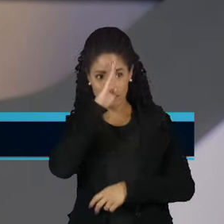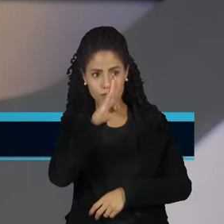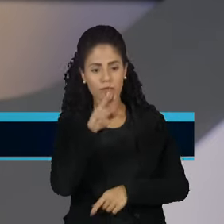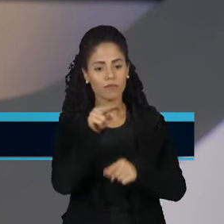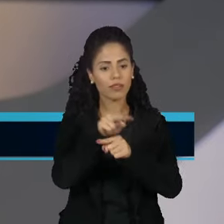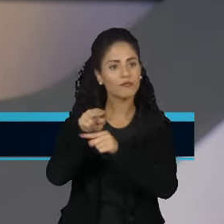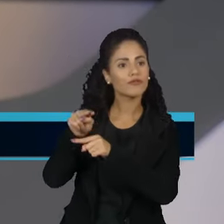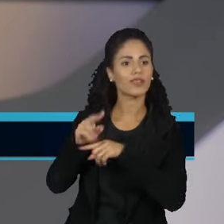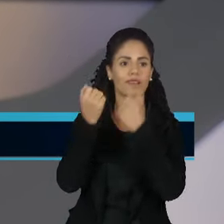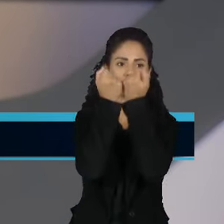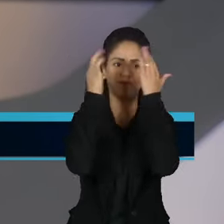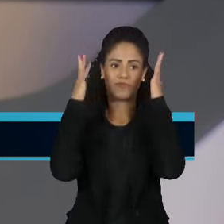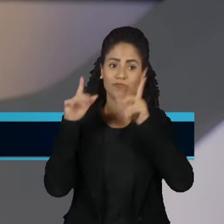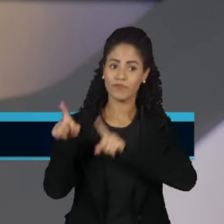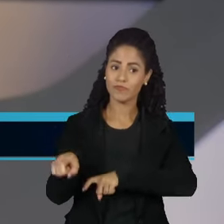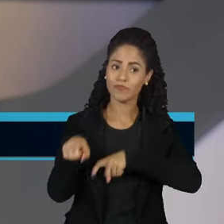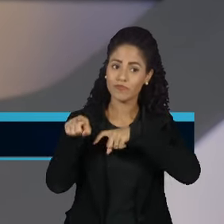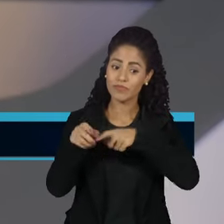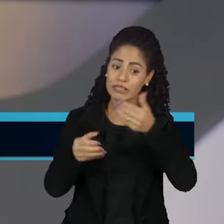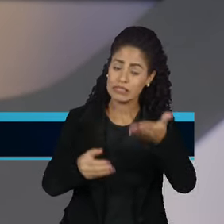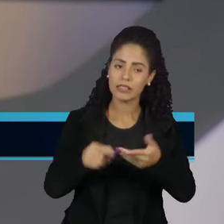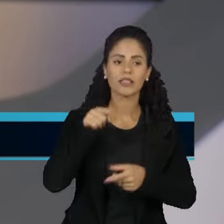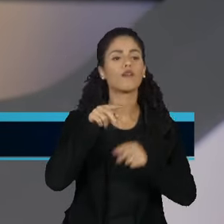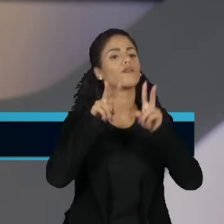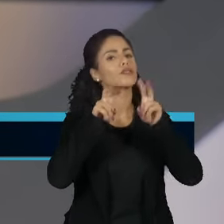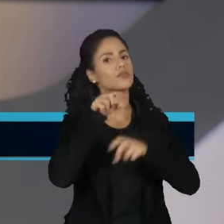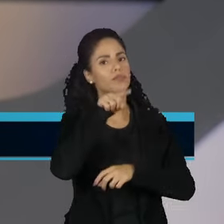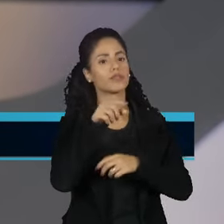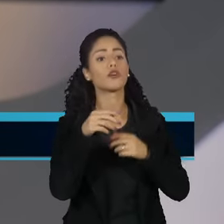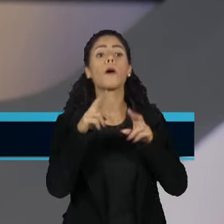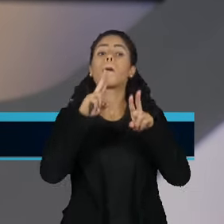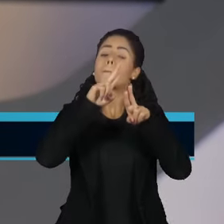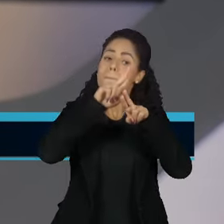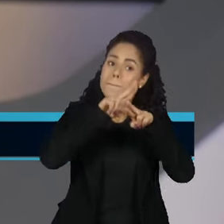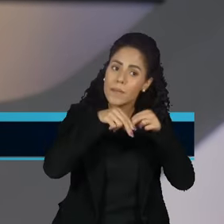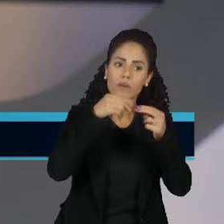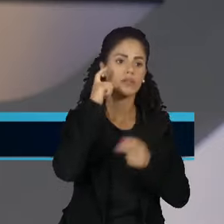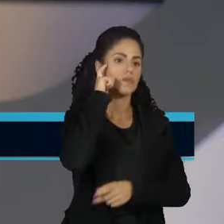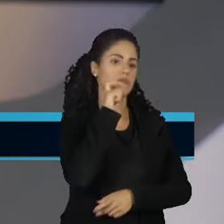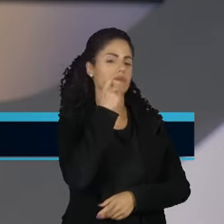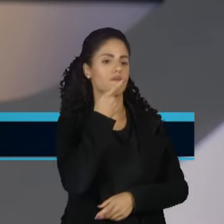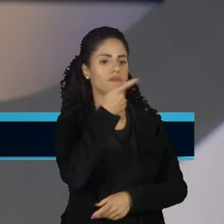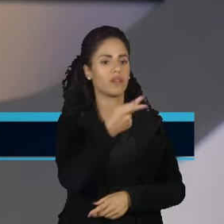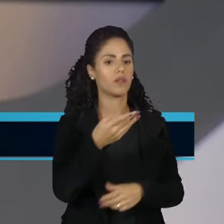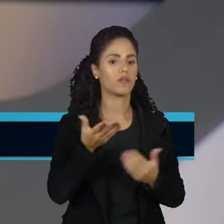área agrícola. Então a questão aí envolve e por isso ele fala e tem esse